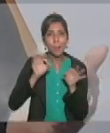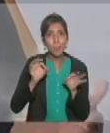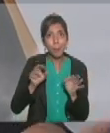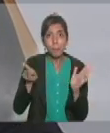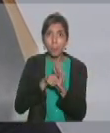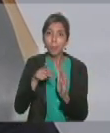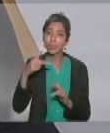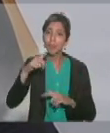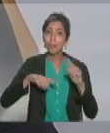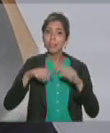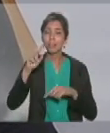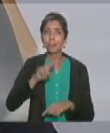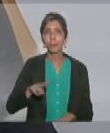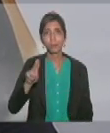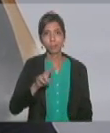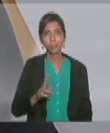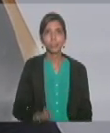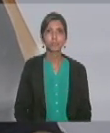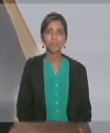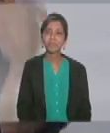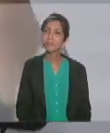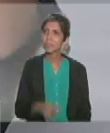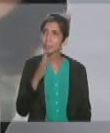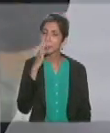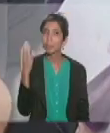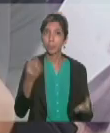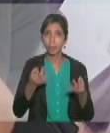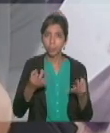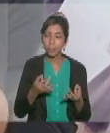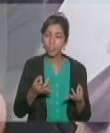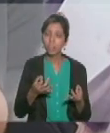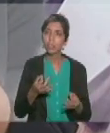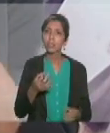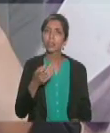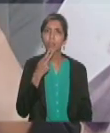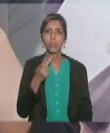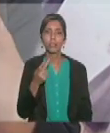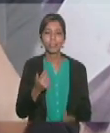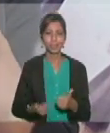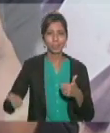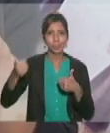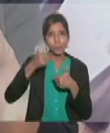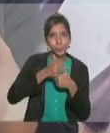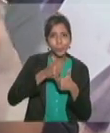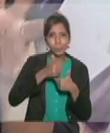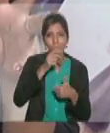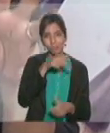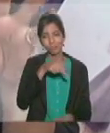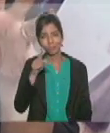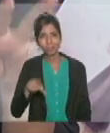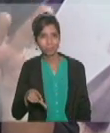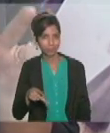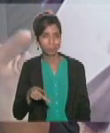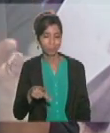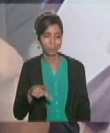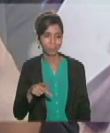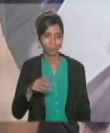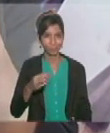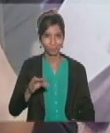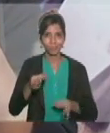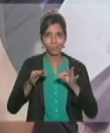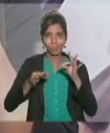do material didático que ele vai utilizar. Né? Isso é genial. Eu falei dessa questão da substituição de professor